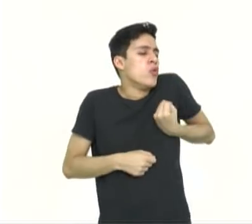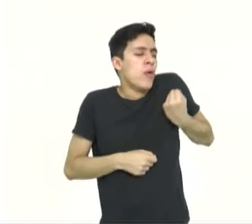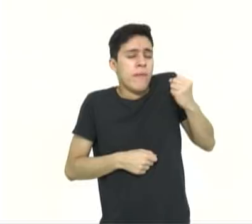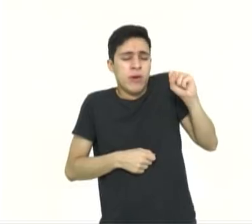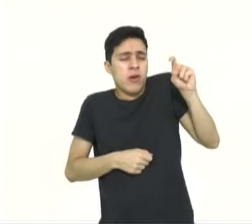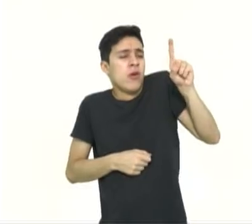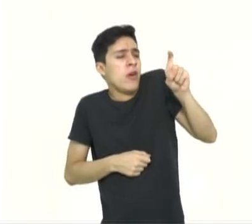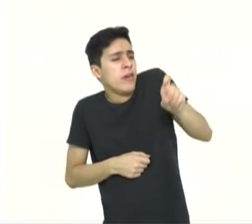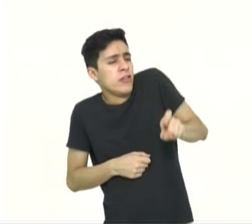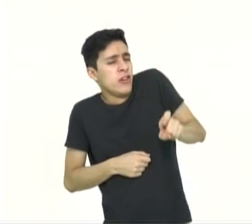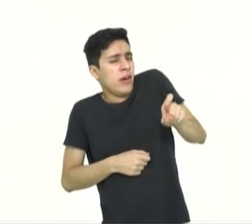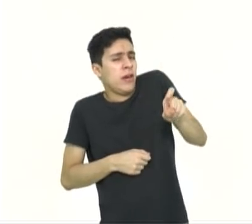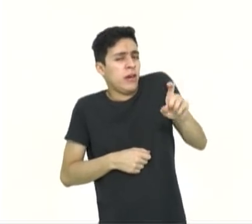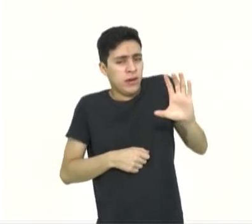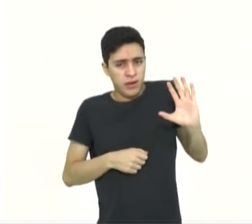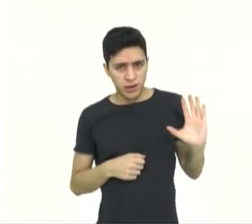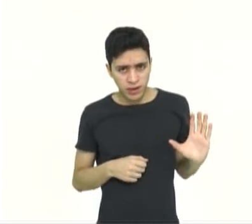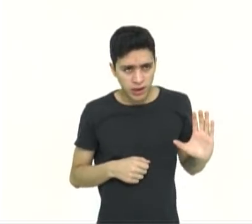x